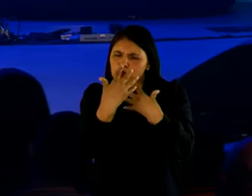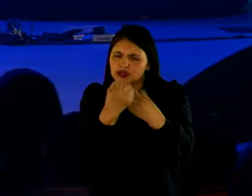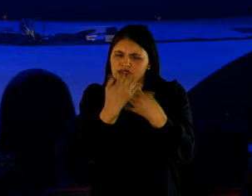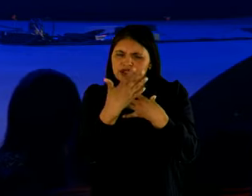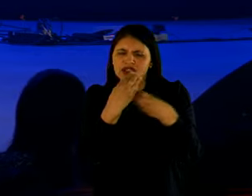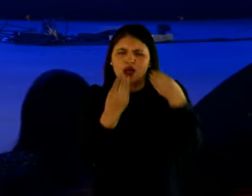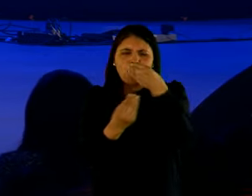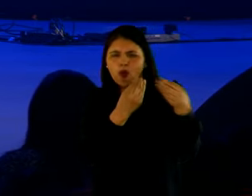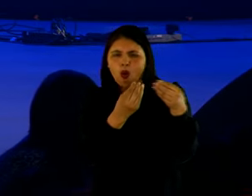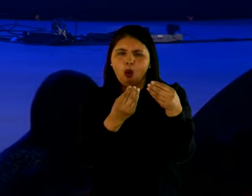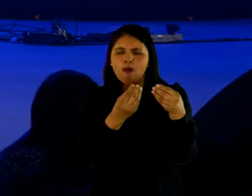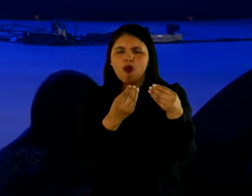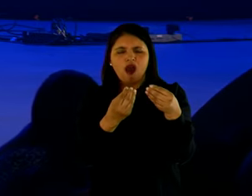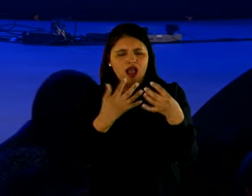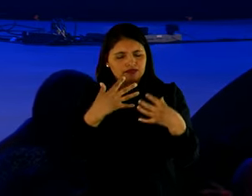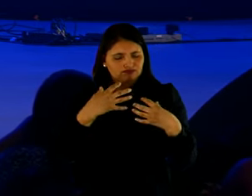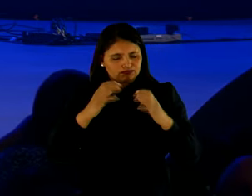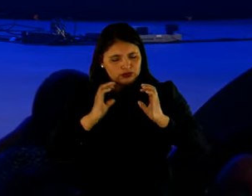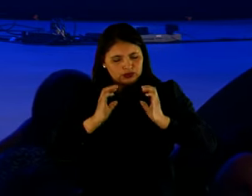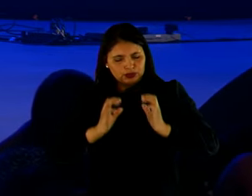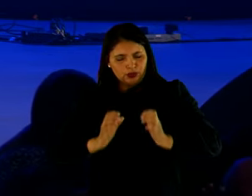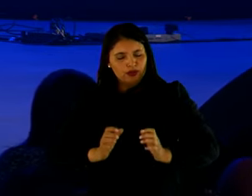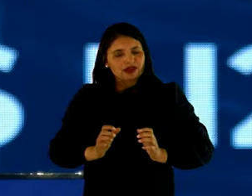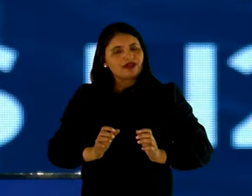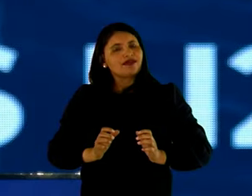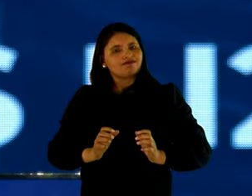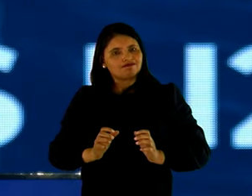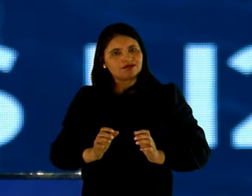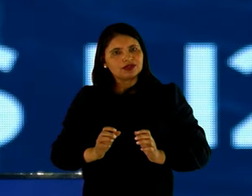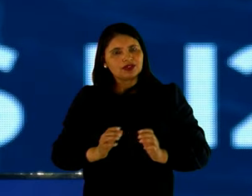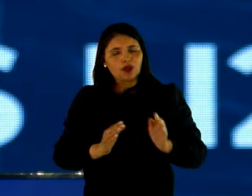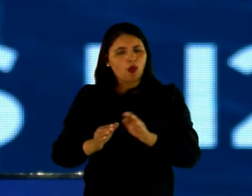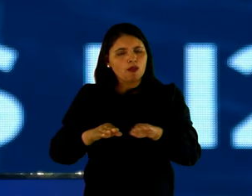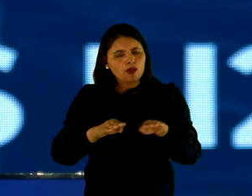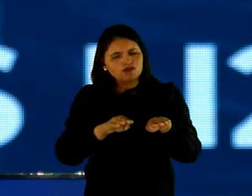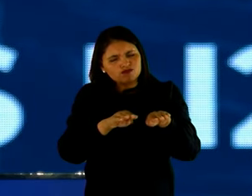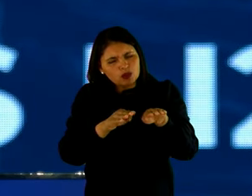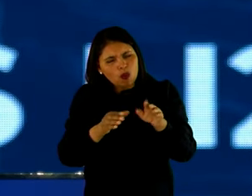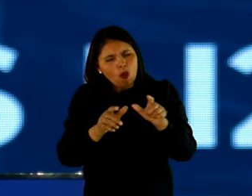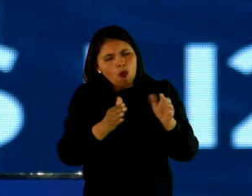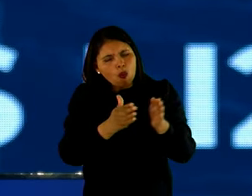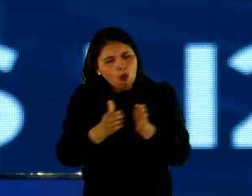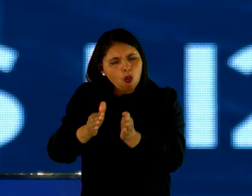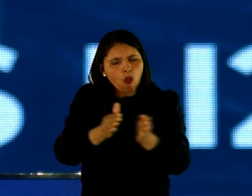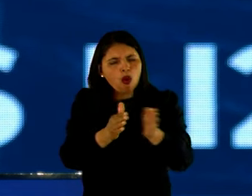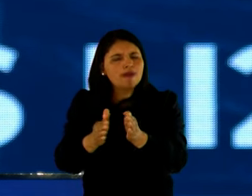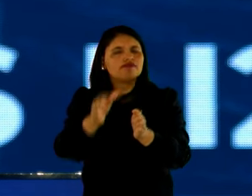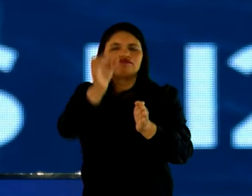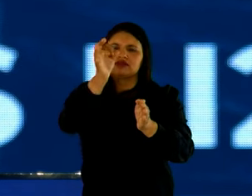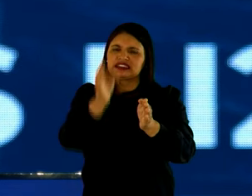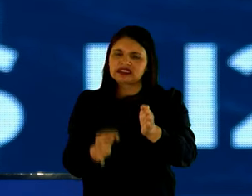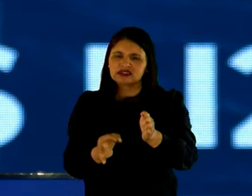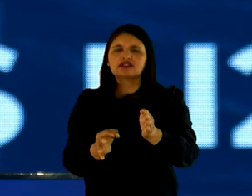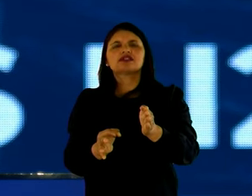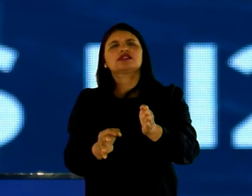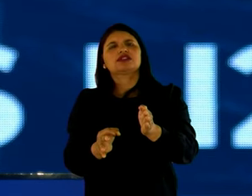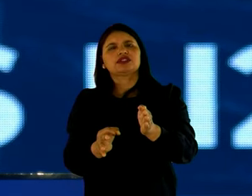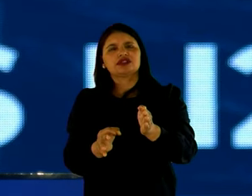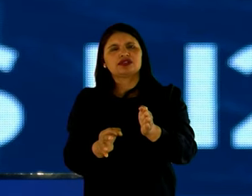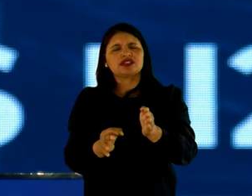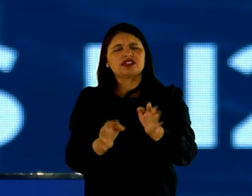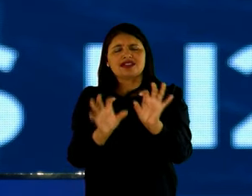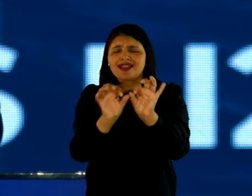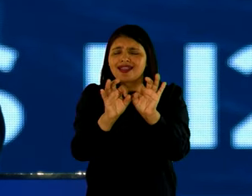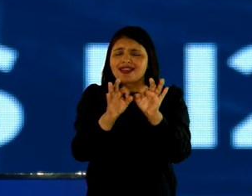como homens e mulheres cristãos, como nós devemos agir. É tão